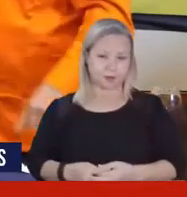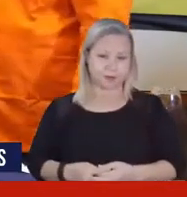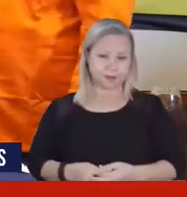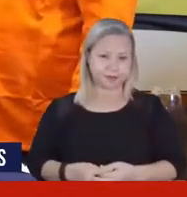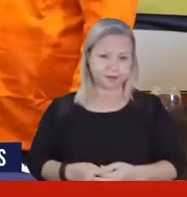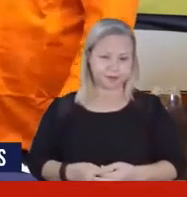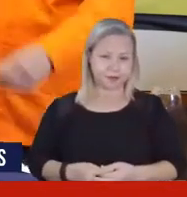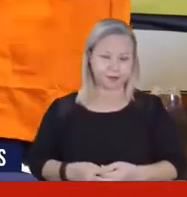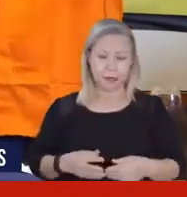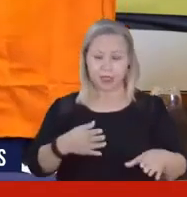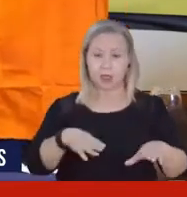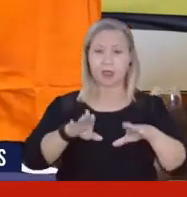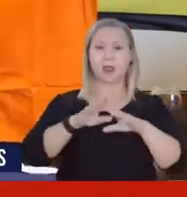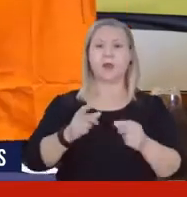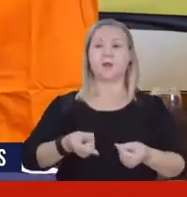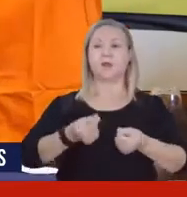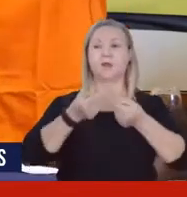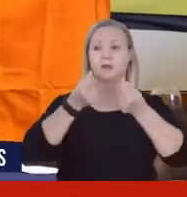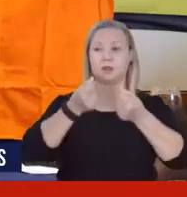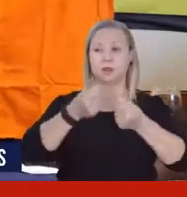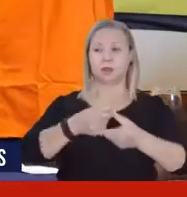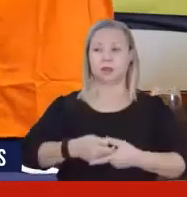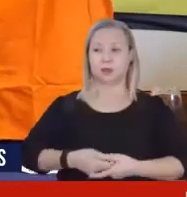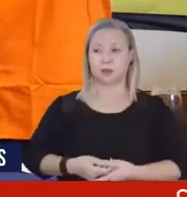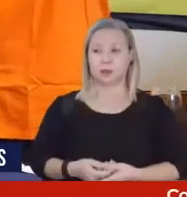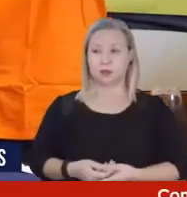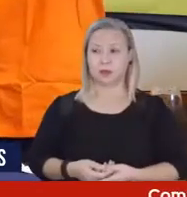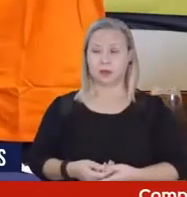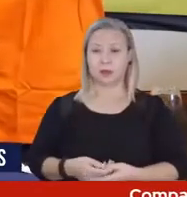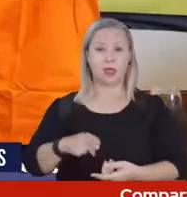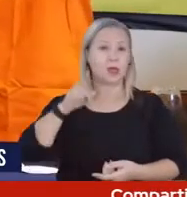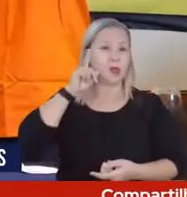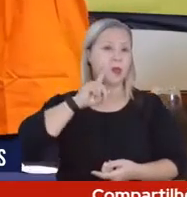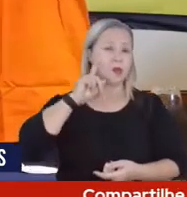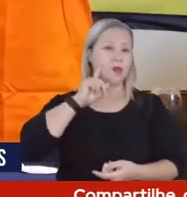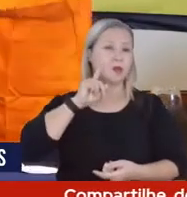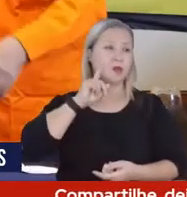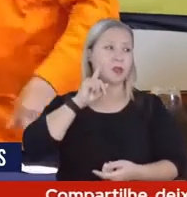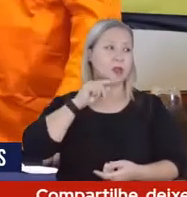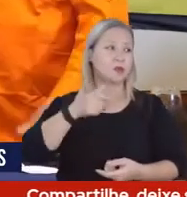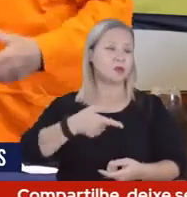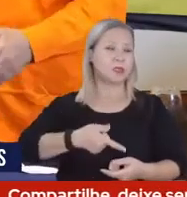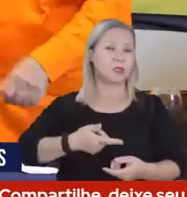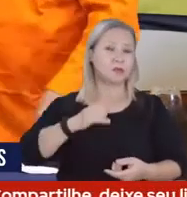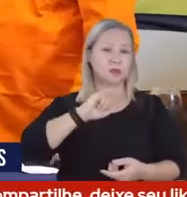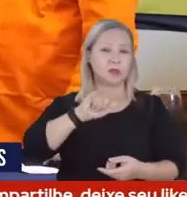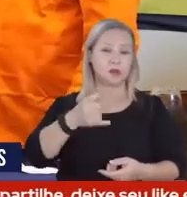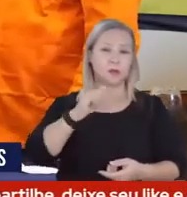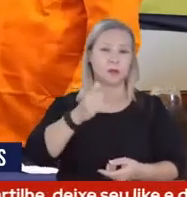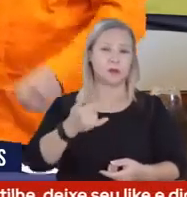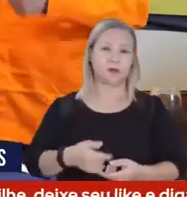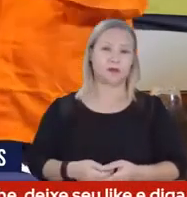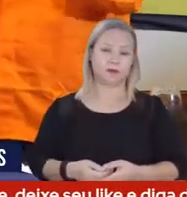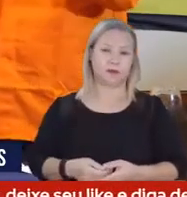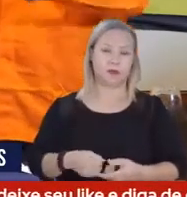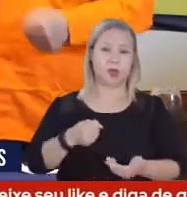barato. Os Estados Unidos consomem 20, outros países desenvolvidos consomem muito mais do que nós, por habitante. Então, esse é o nosso